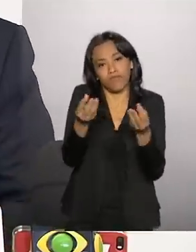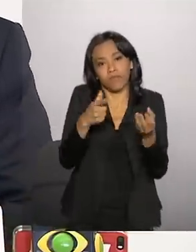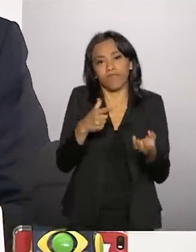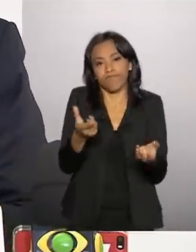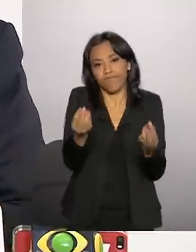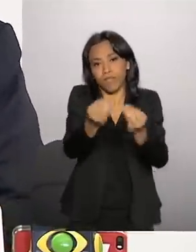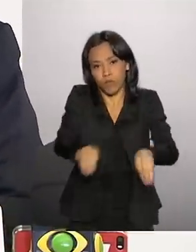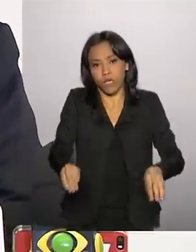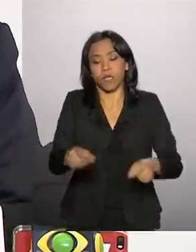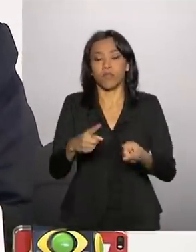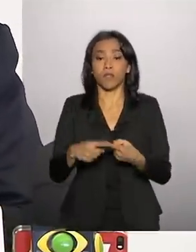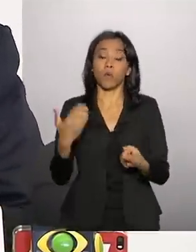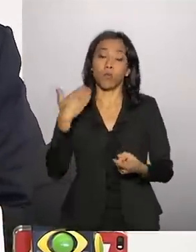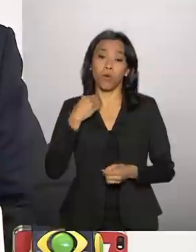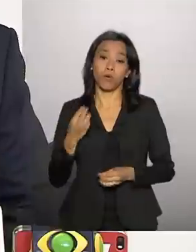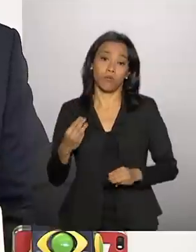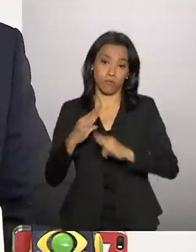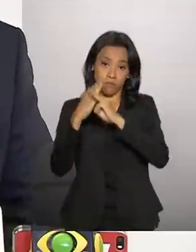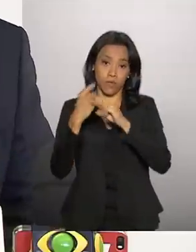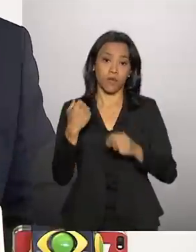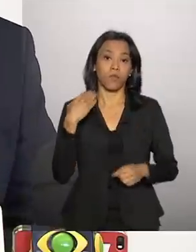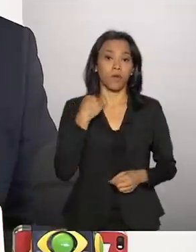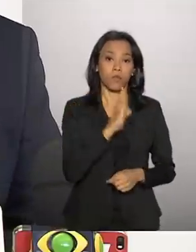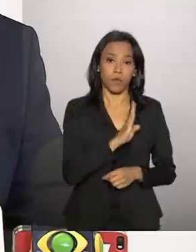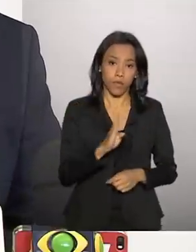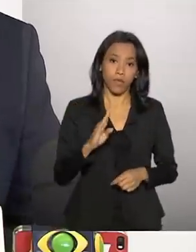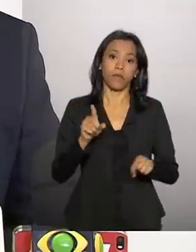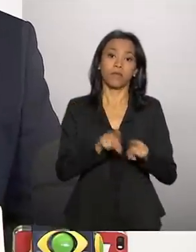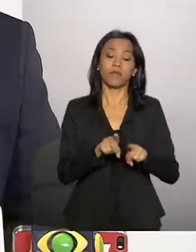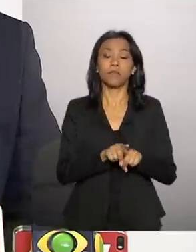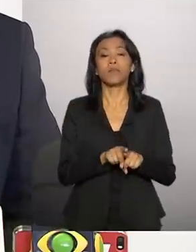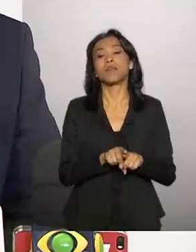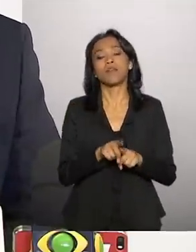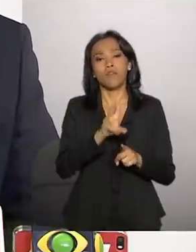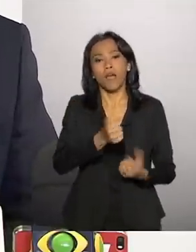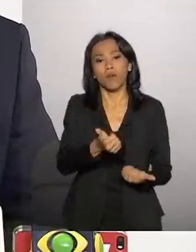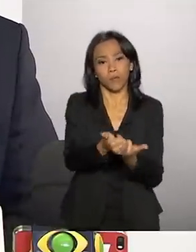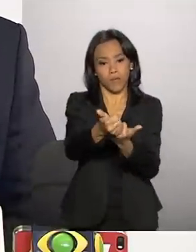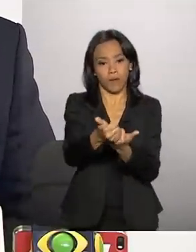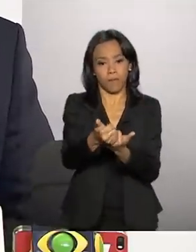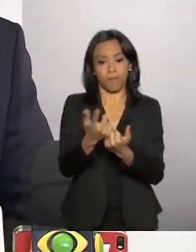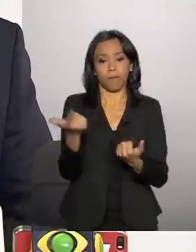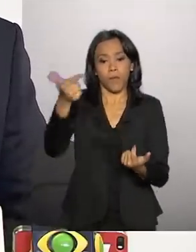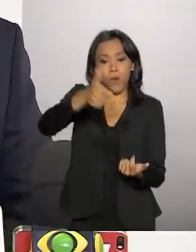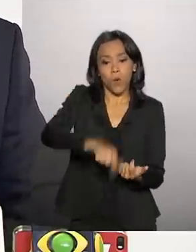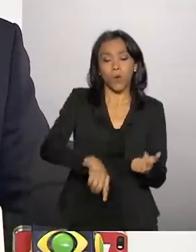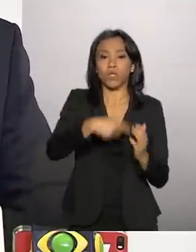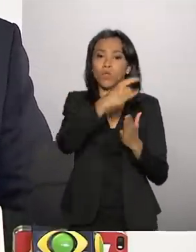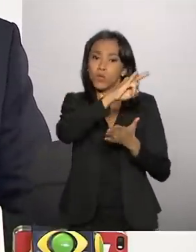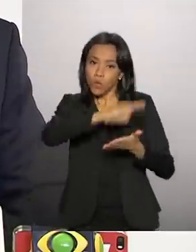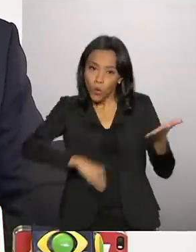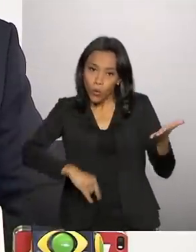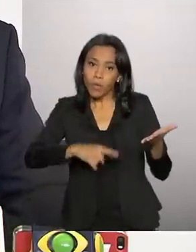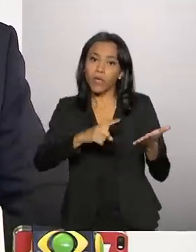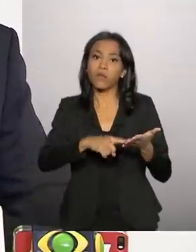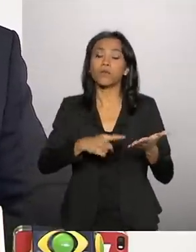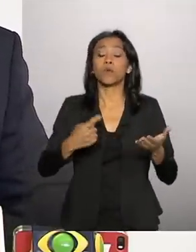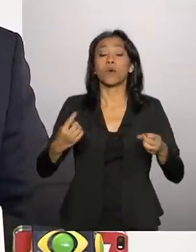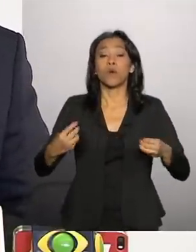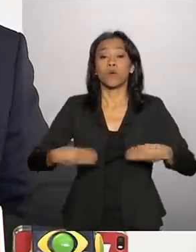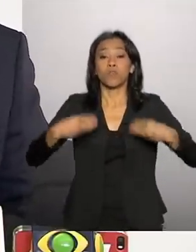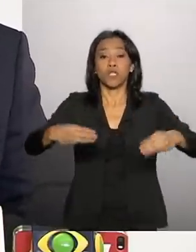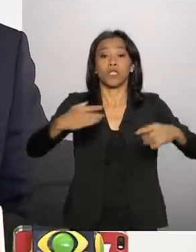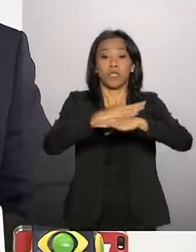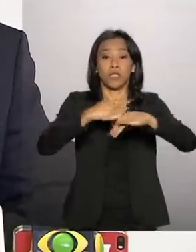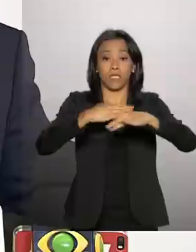do Banco do Brasil e da Caixa Econômica Federal. Portaria do Ministério da Cidadania ampliando o número